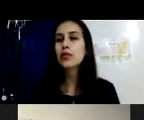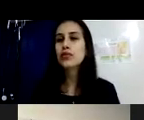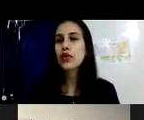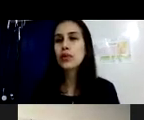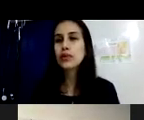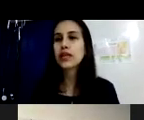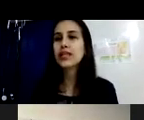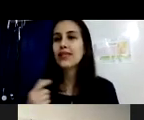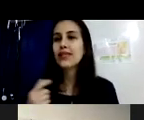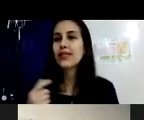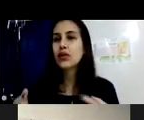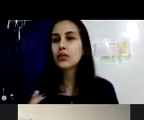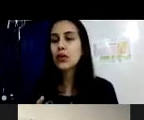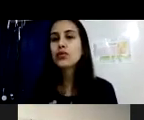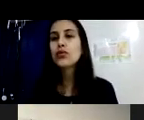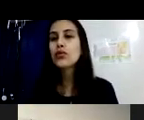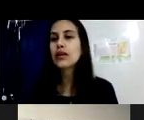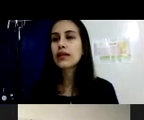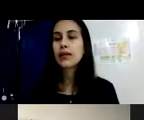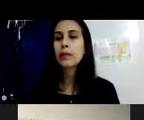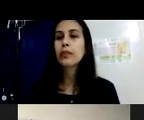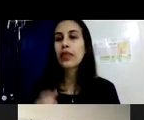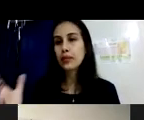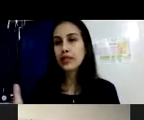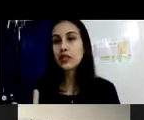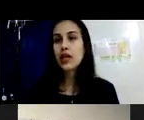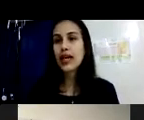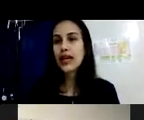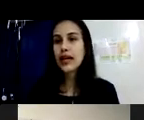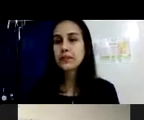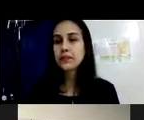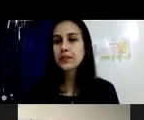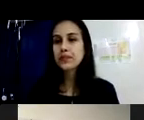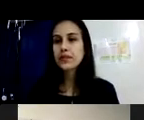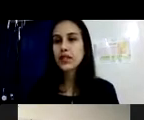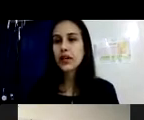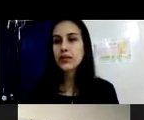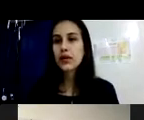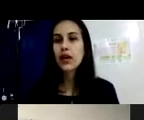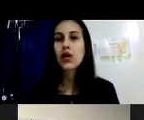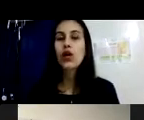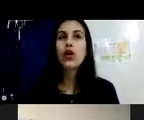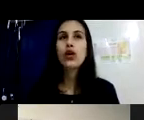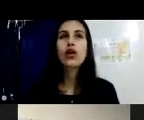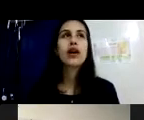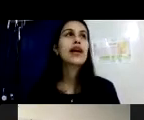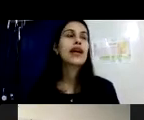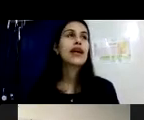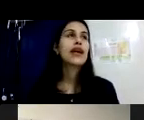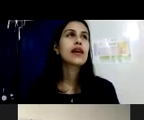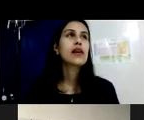um pouco zonza, que estava com tontura. Eu preciso relatar, certo?